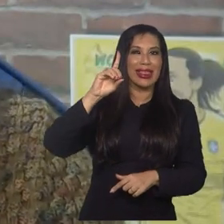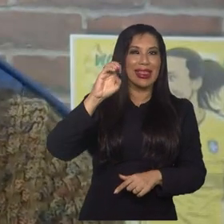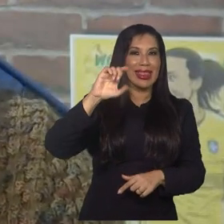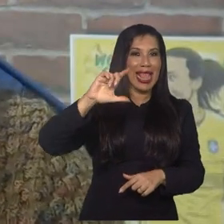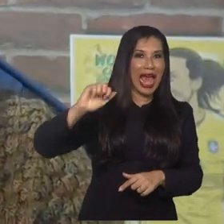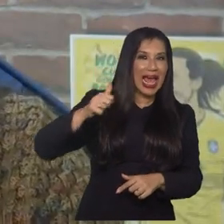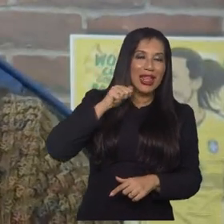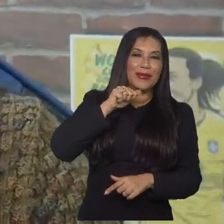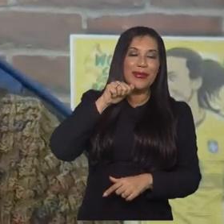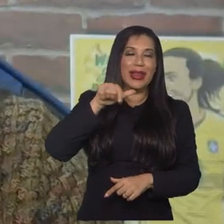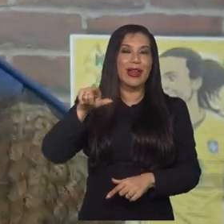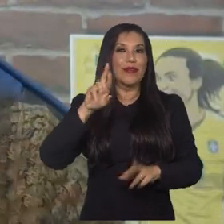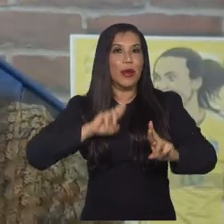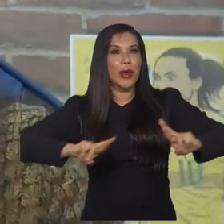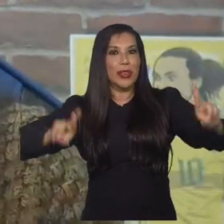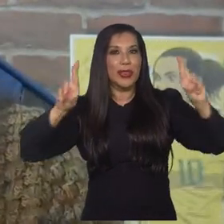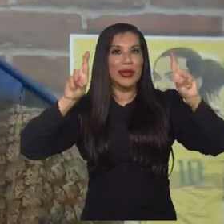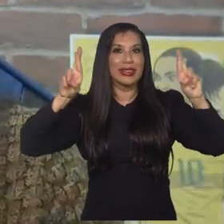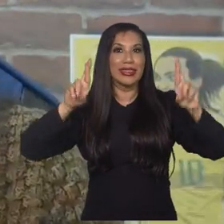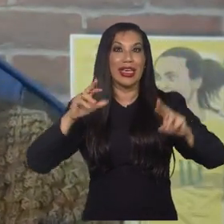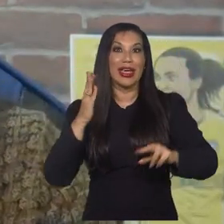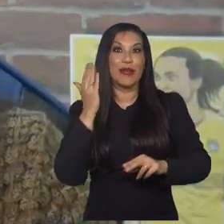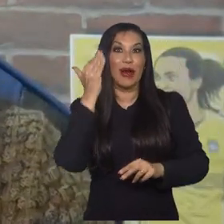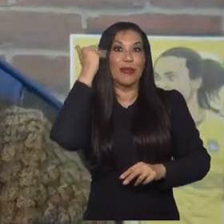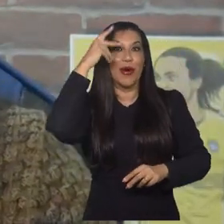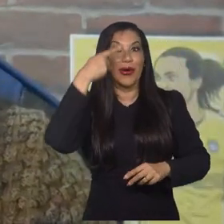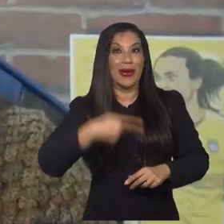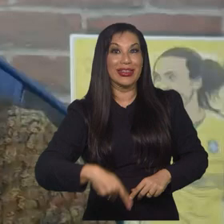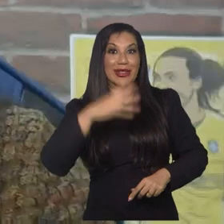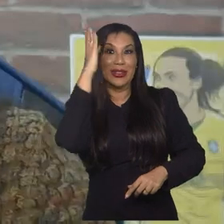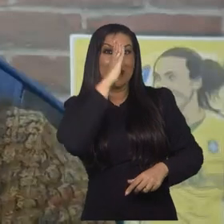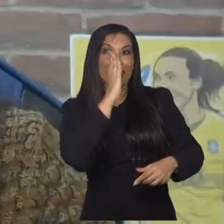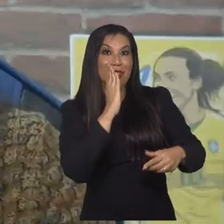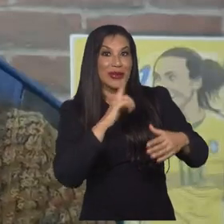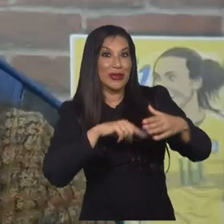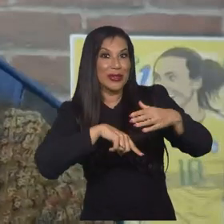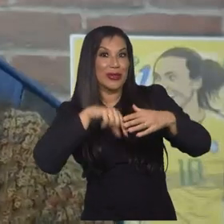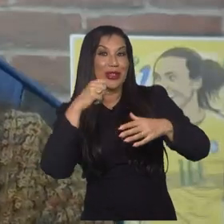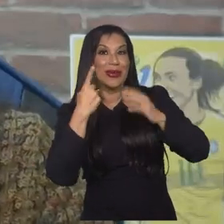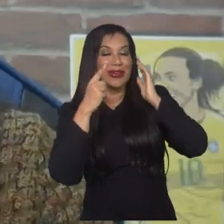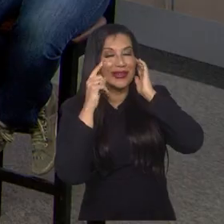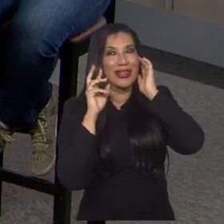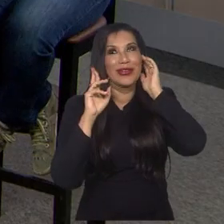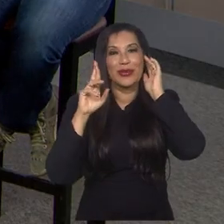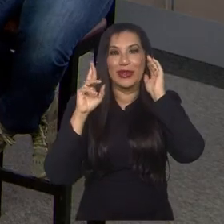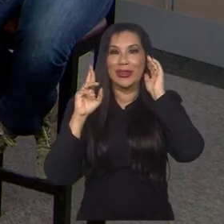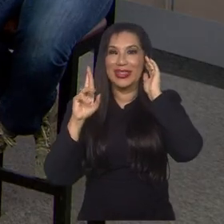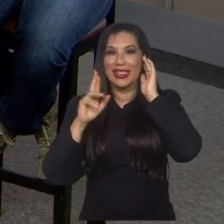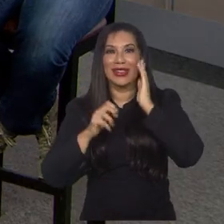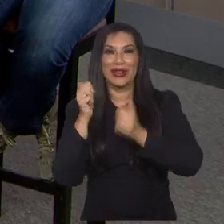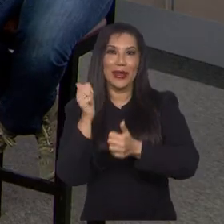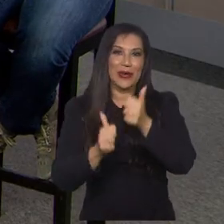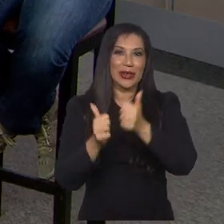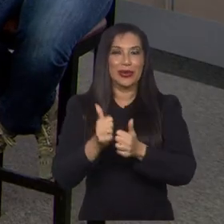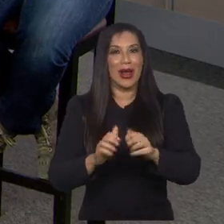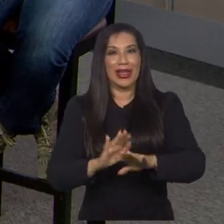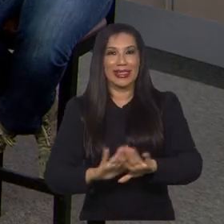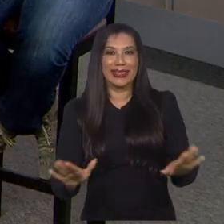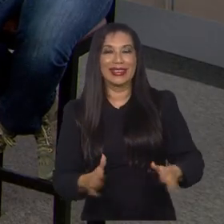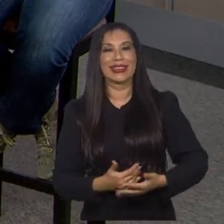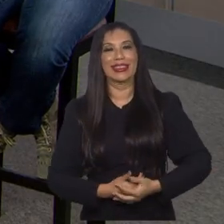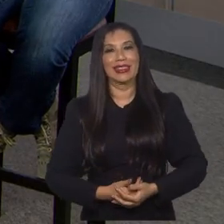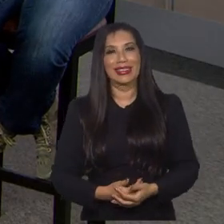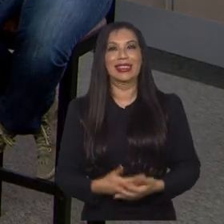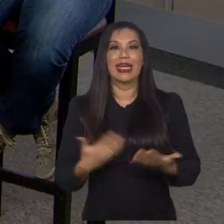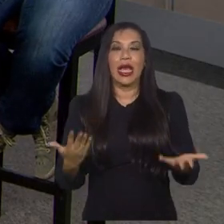torcer para que a gente tenha uma craque brasileira chegando ali no final como um destaque. Futebol, gente, é isso aí. Bom,